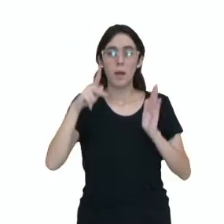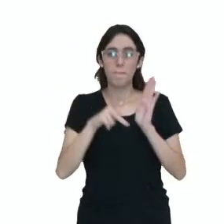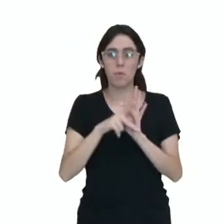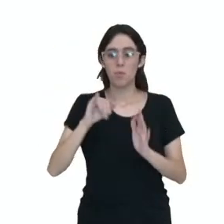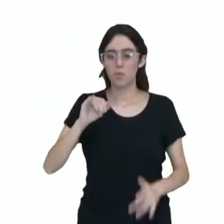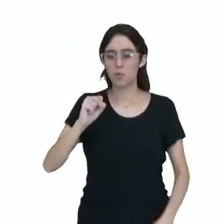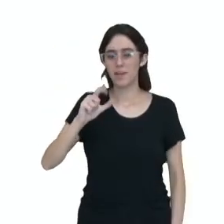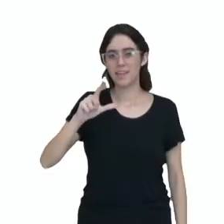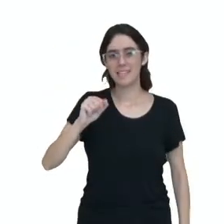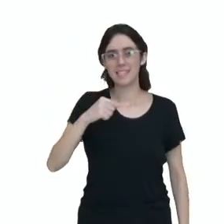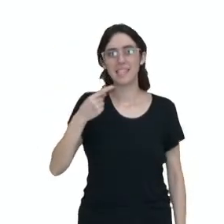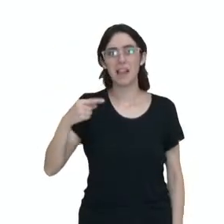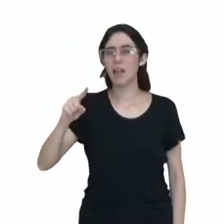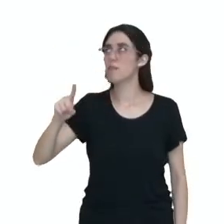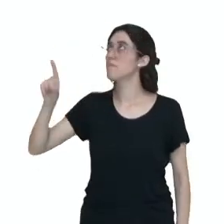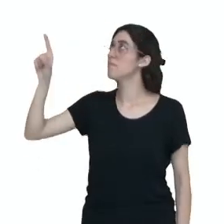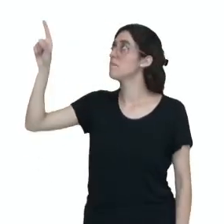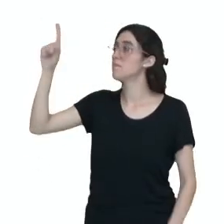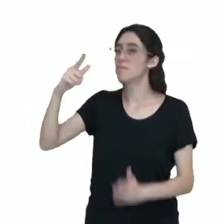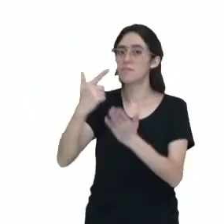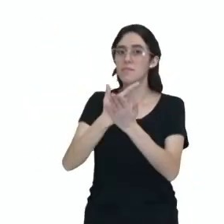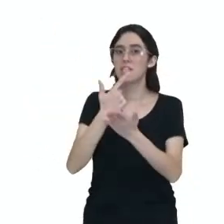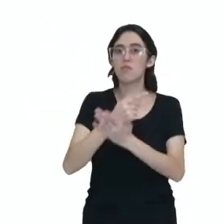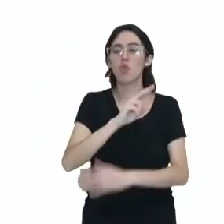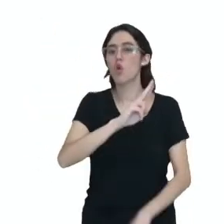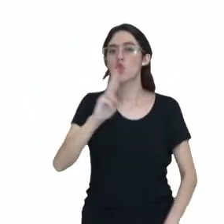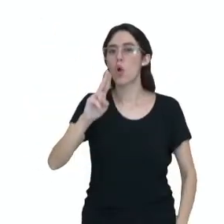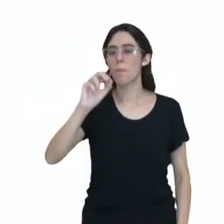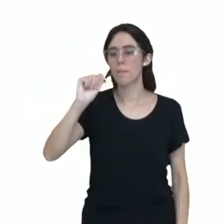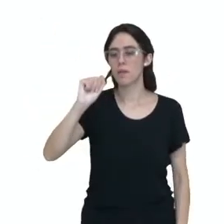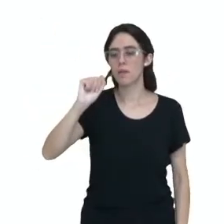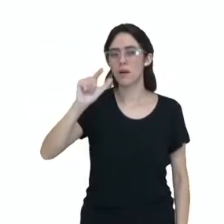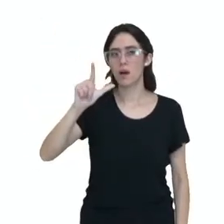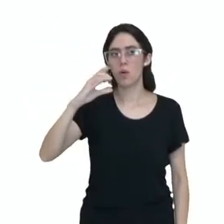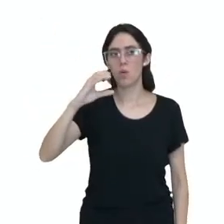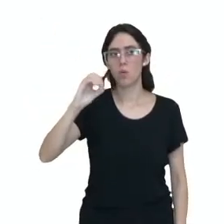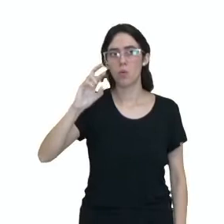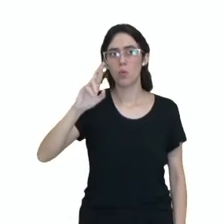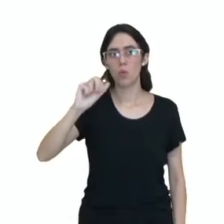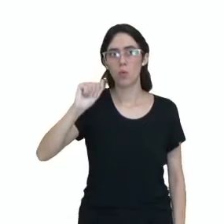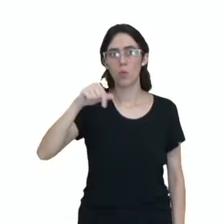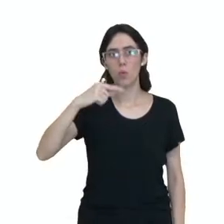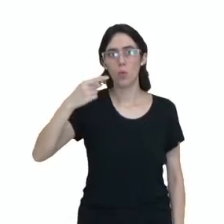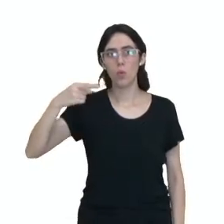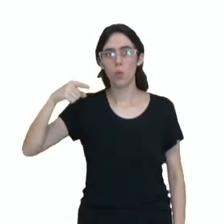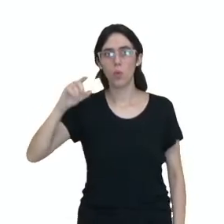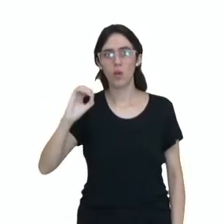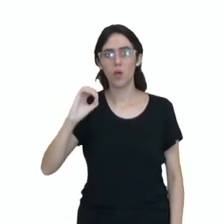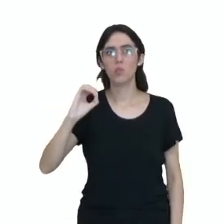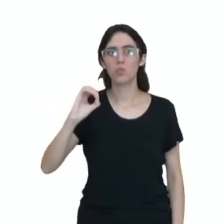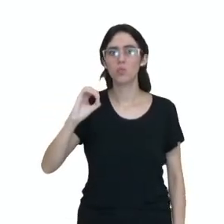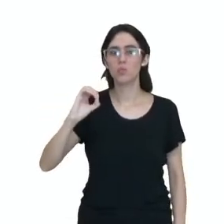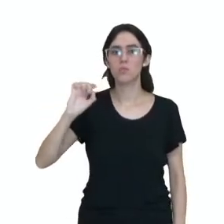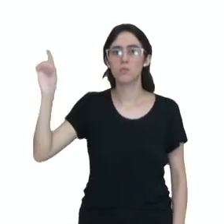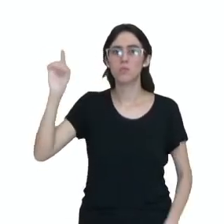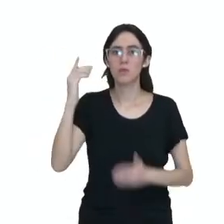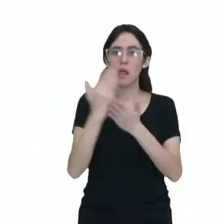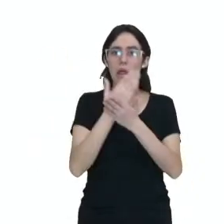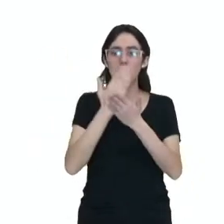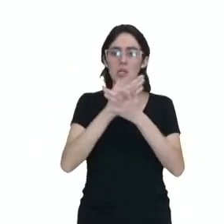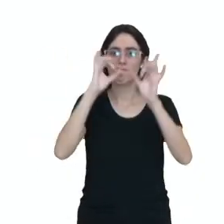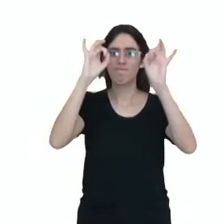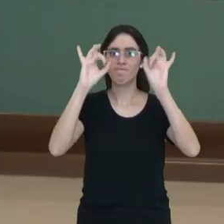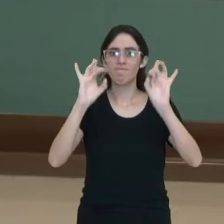Alcorão. Então, também é uma fonte histórica material. Né? Ela seria esse livro sagrado que conta